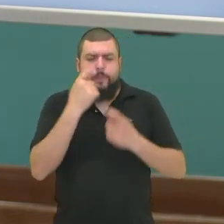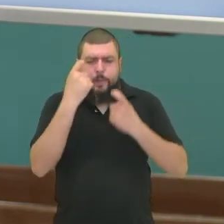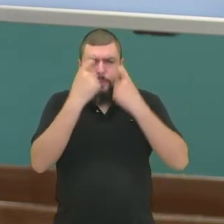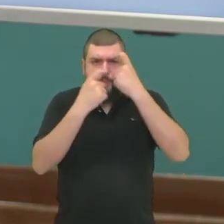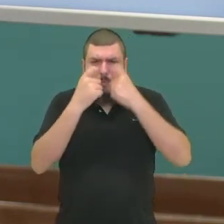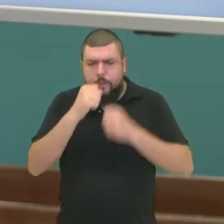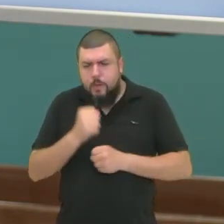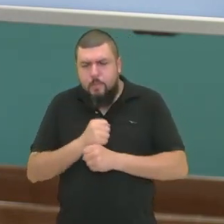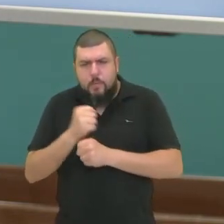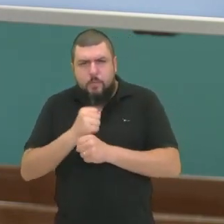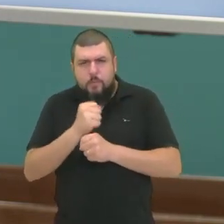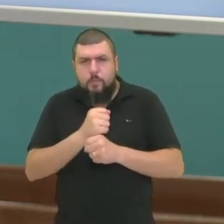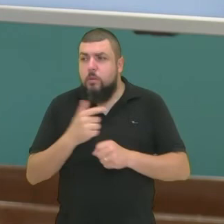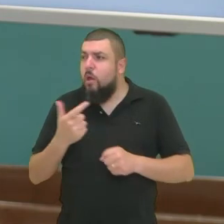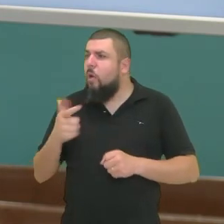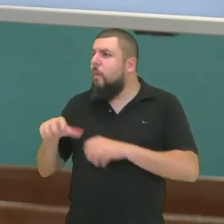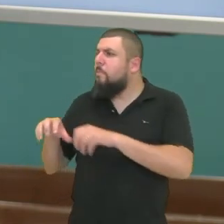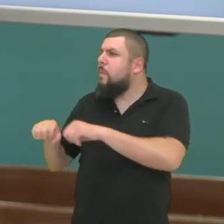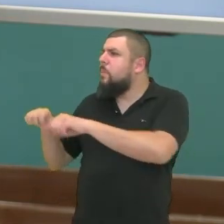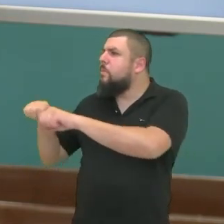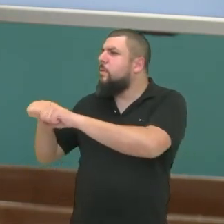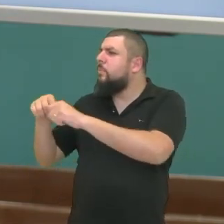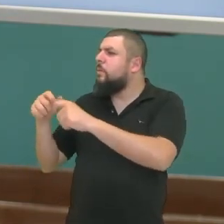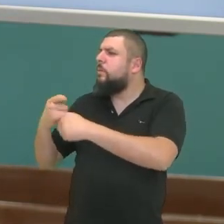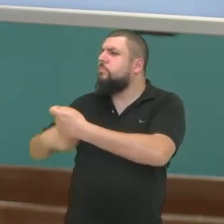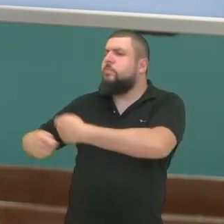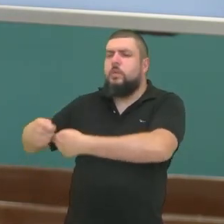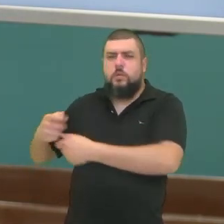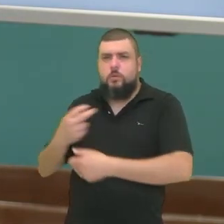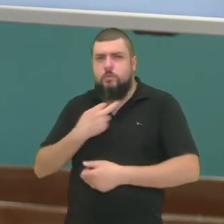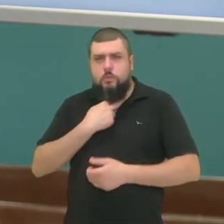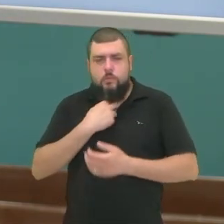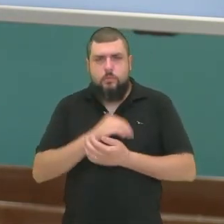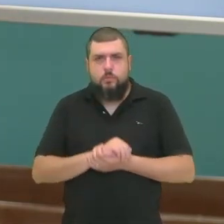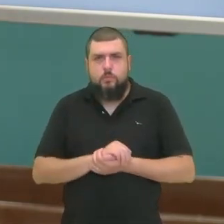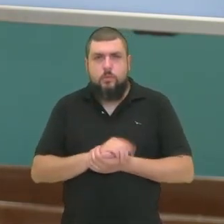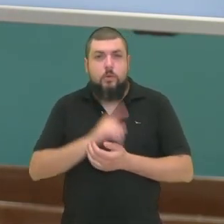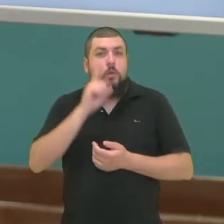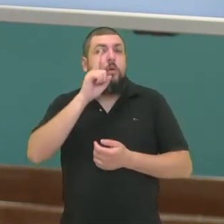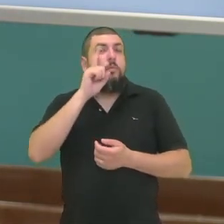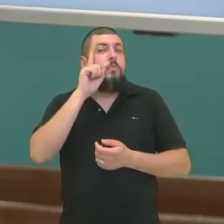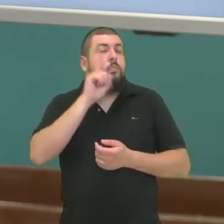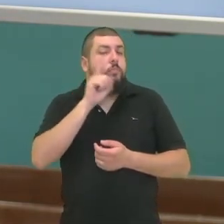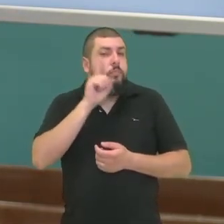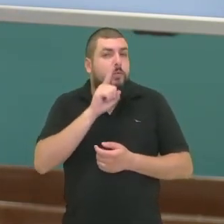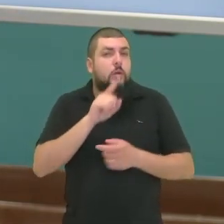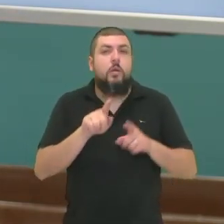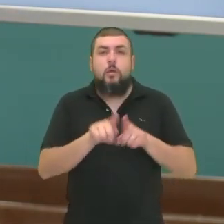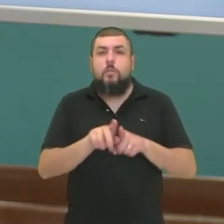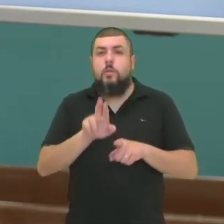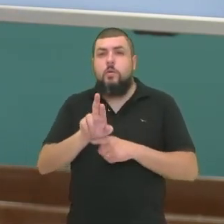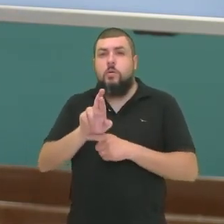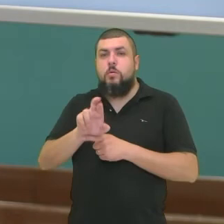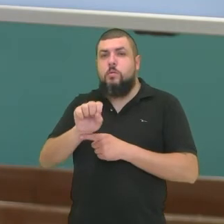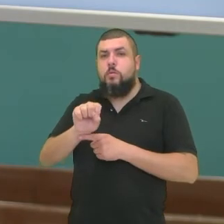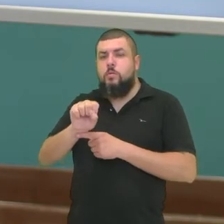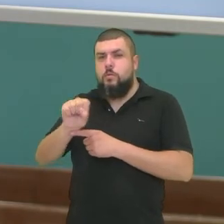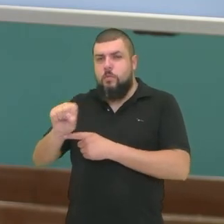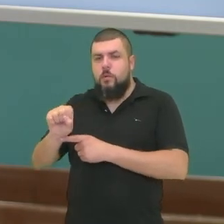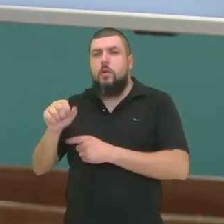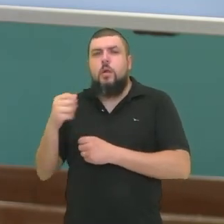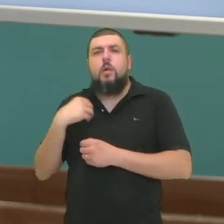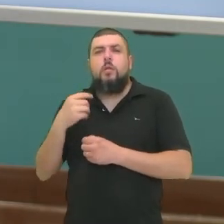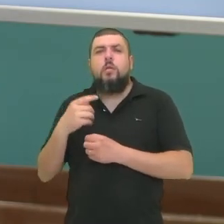ficar administrando outras colônias. Os Estados Unidos e a União Soviética passaram a apoiar países